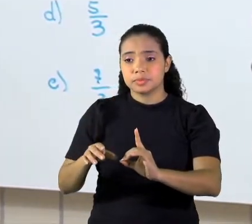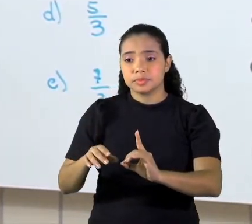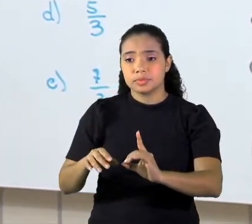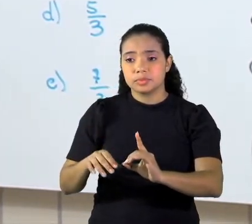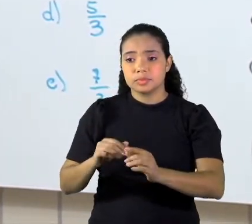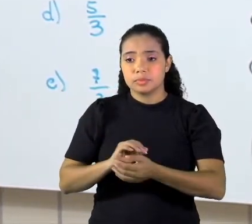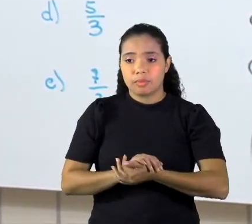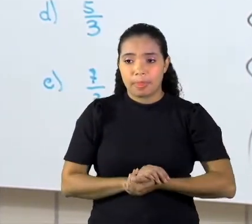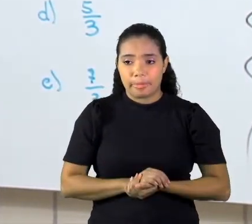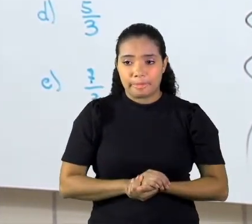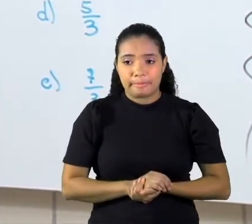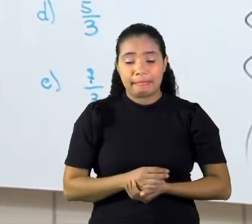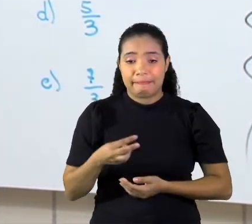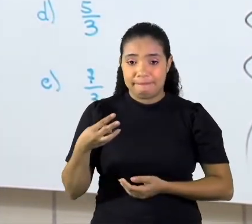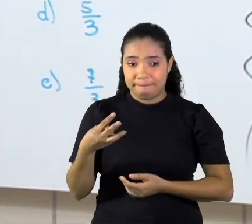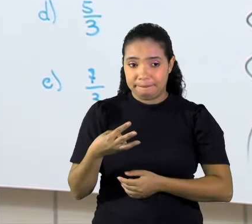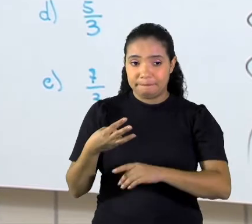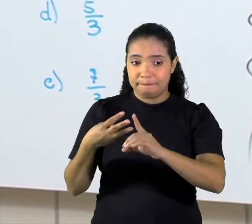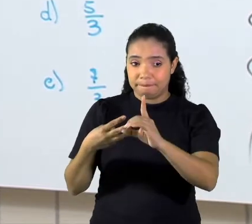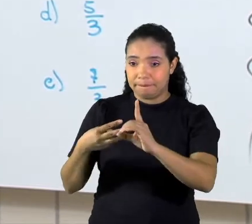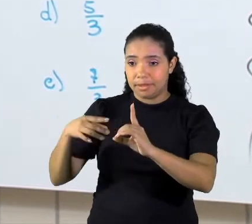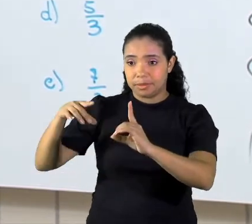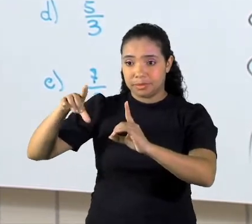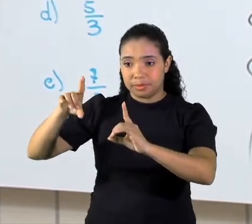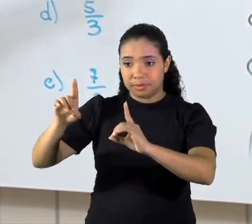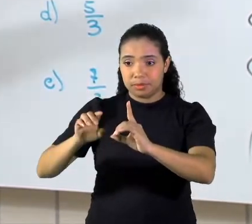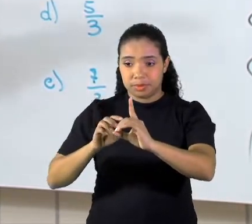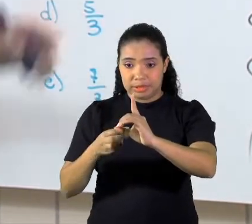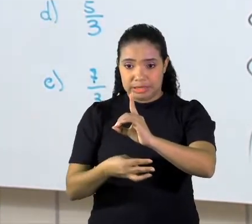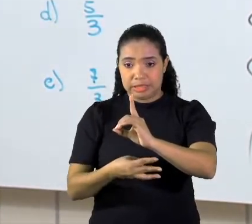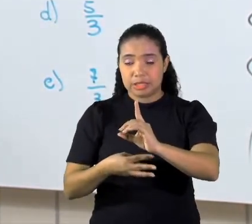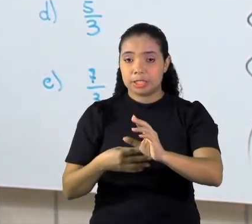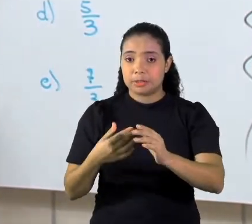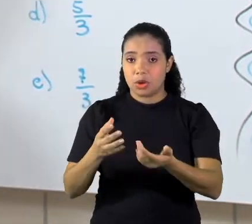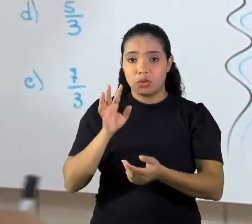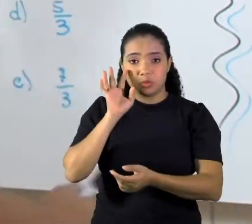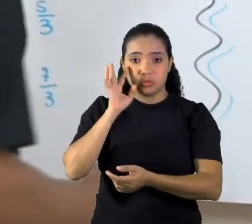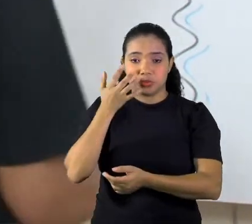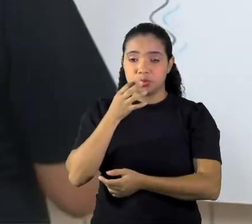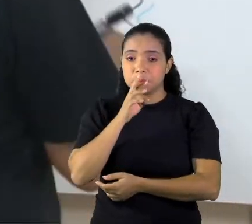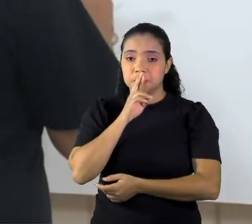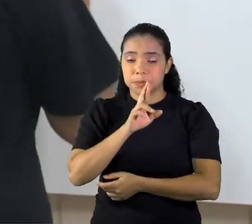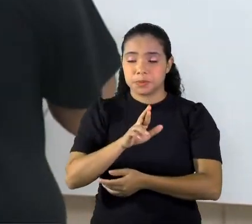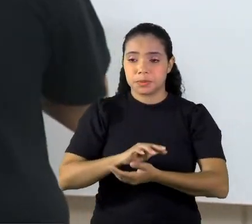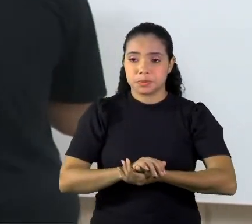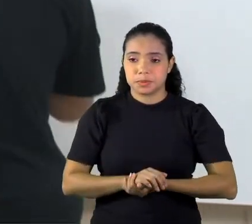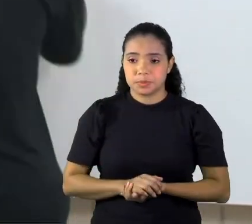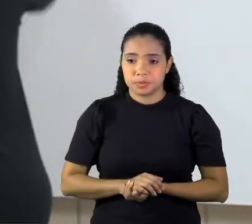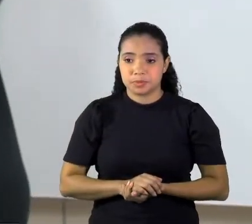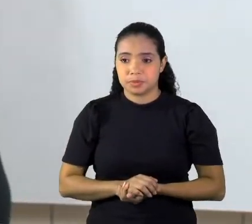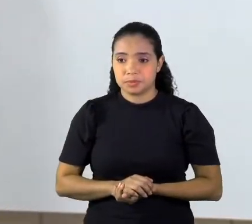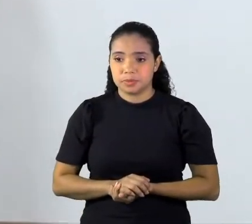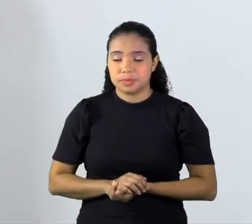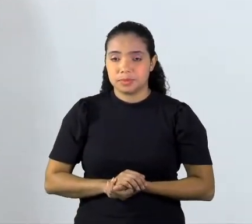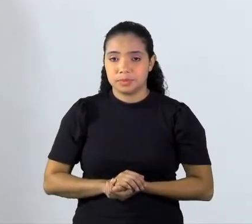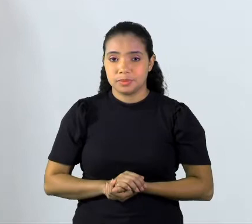3. Certo? Então, eu vou resolver aqui do lado. Vou refazer esse desenho.